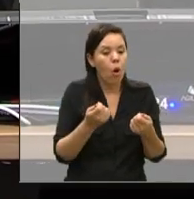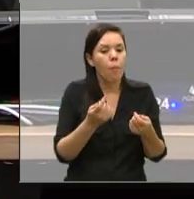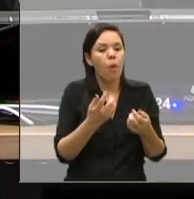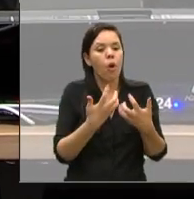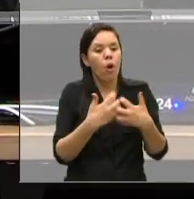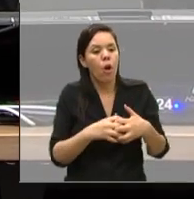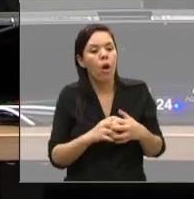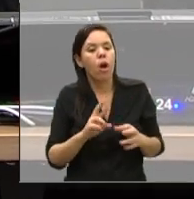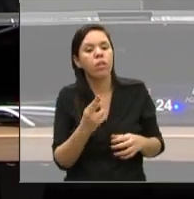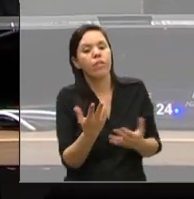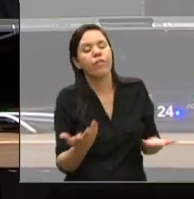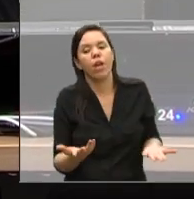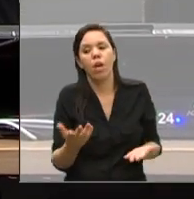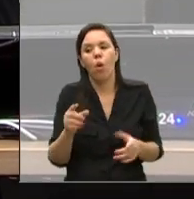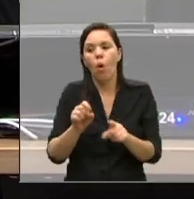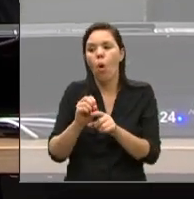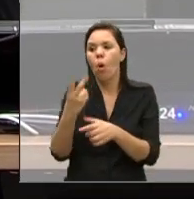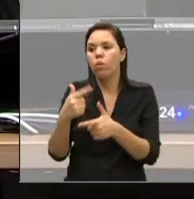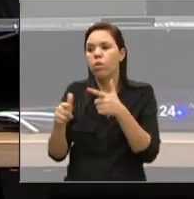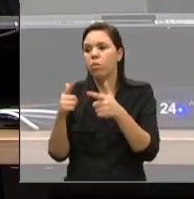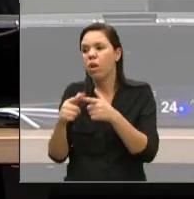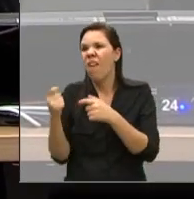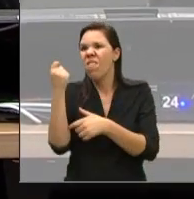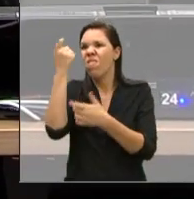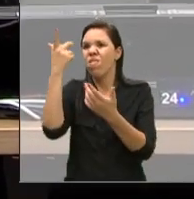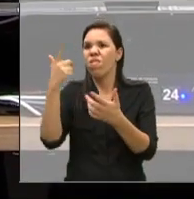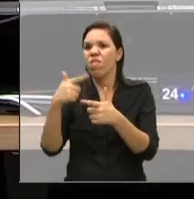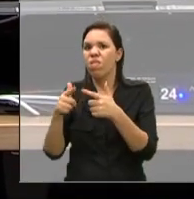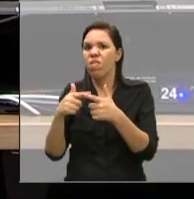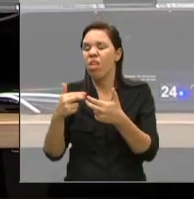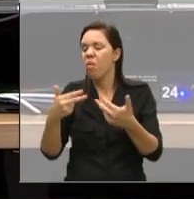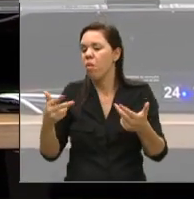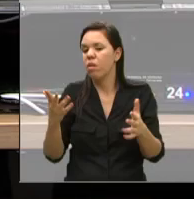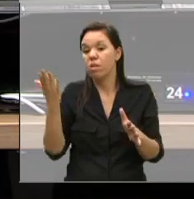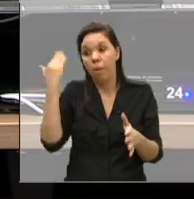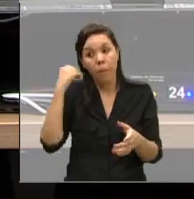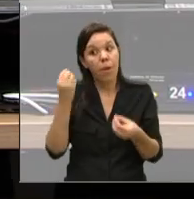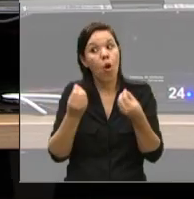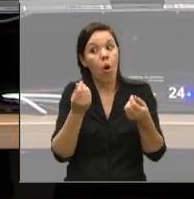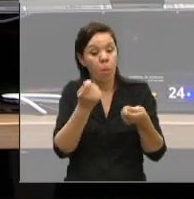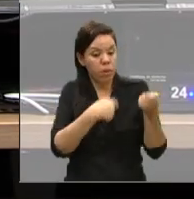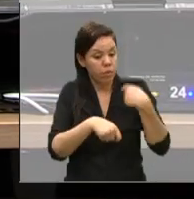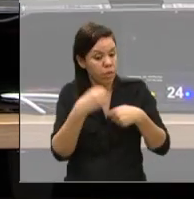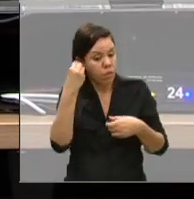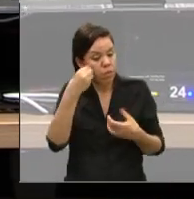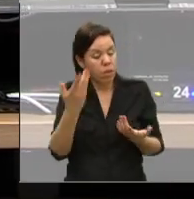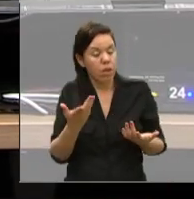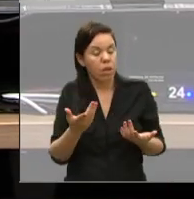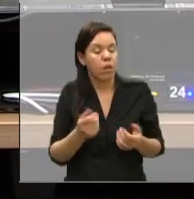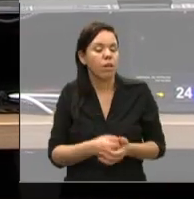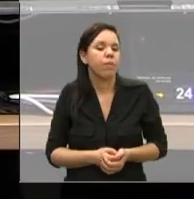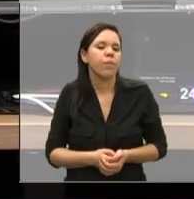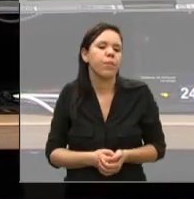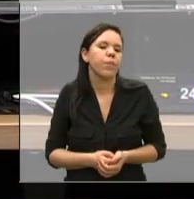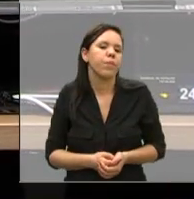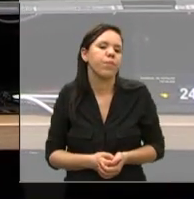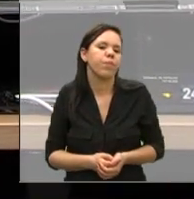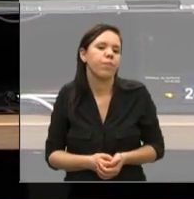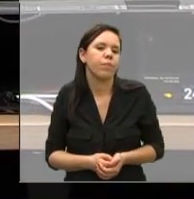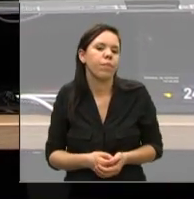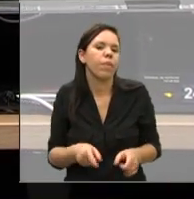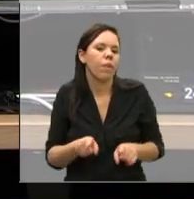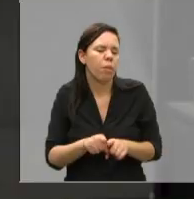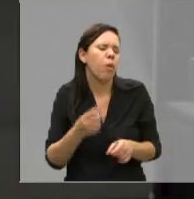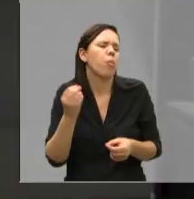uma crise em algum serviço, você tem que lidar com isso. Agora, além de lidar com os efeitos, é importante que a gente ataque